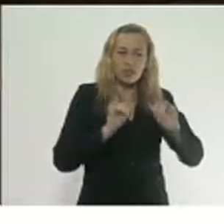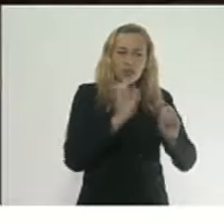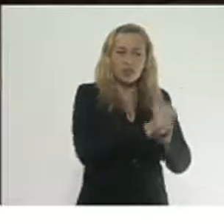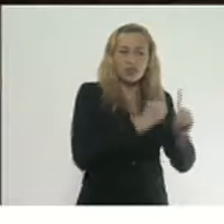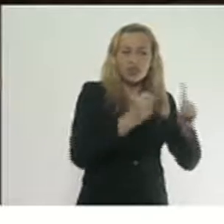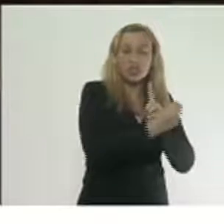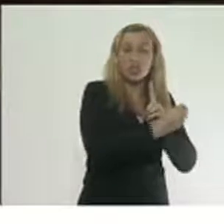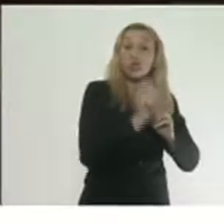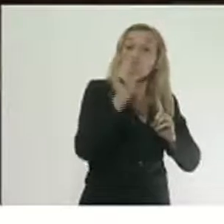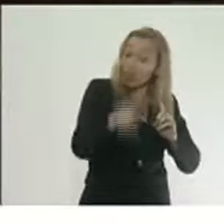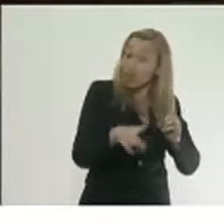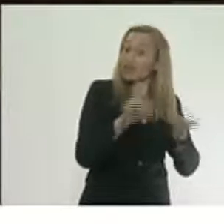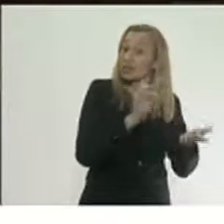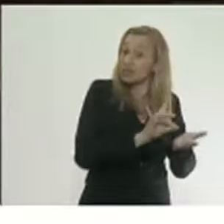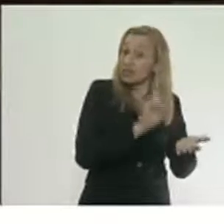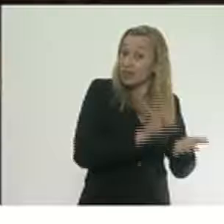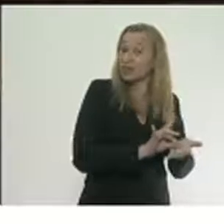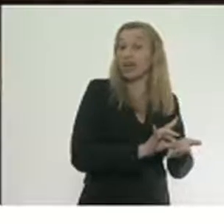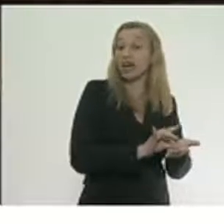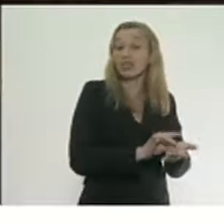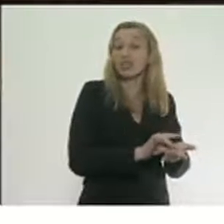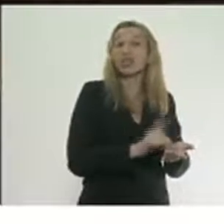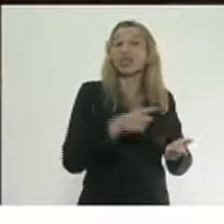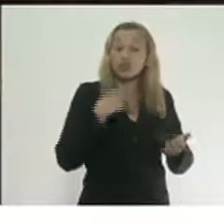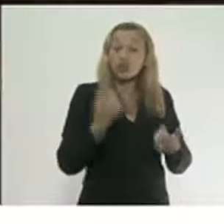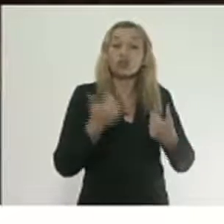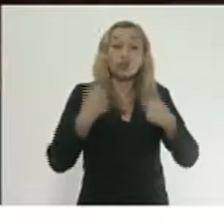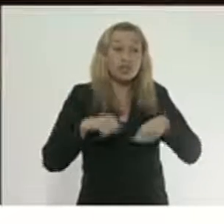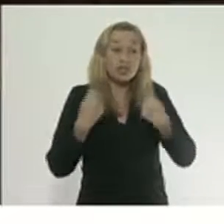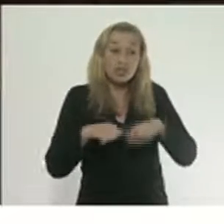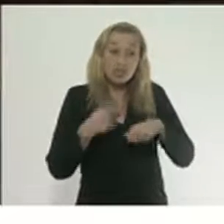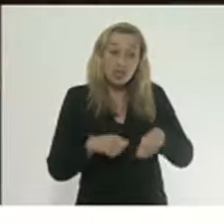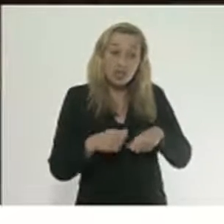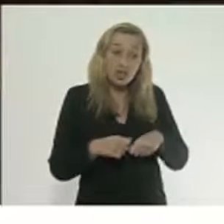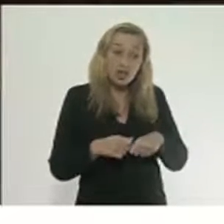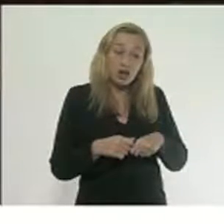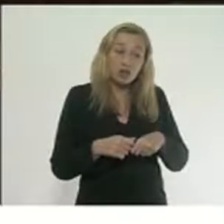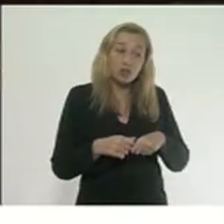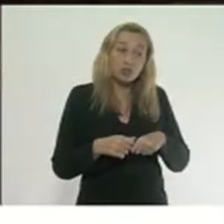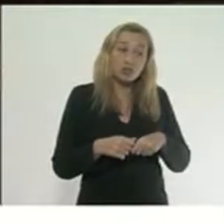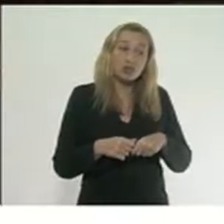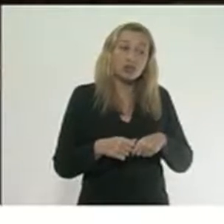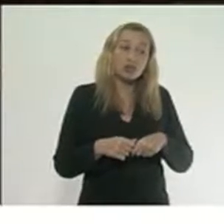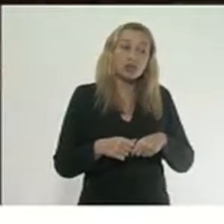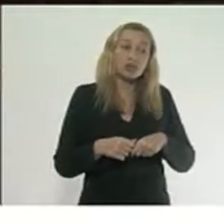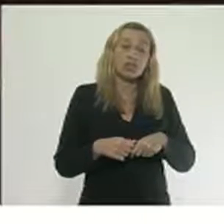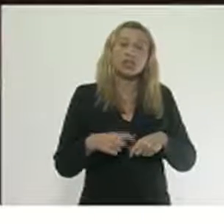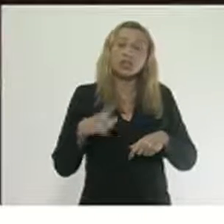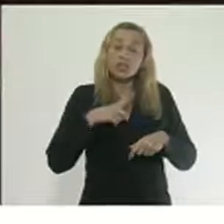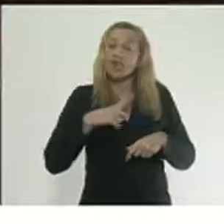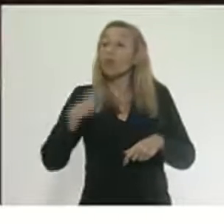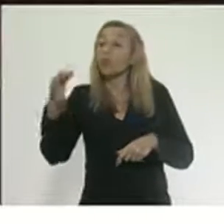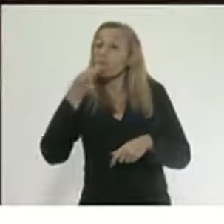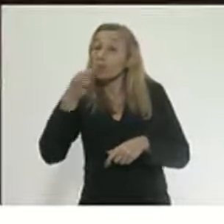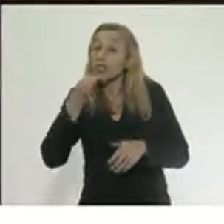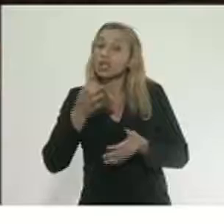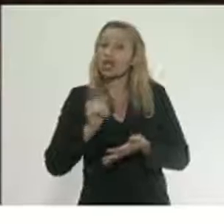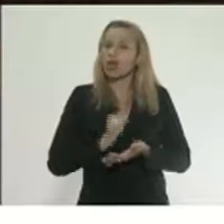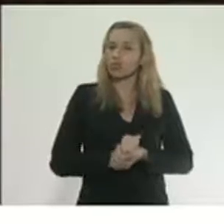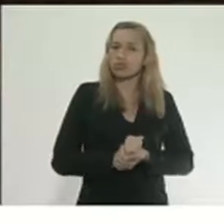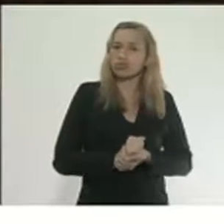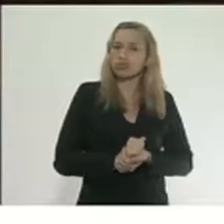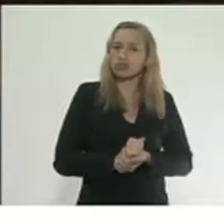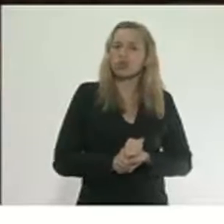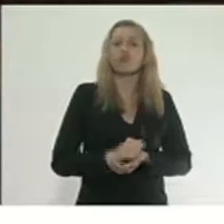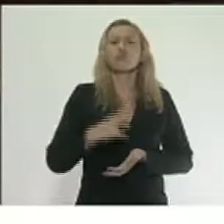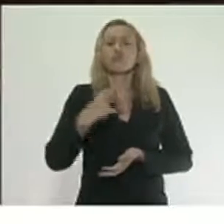o contraditório. Um minuto. E nós precisamos deste contraditório até para ter uma opinião com